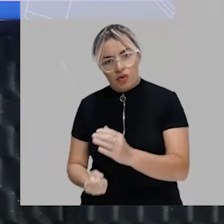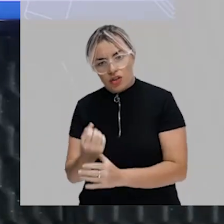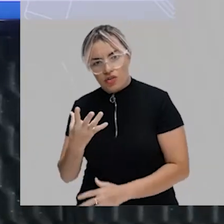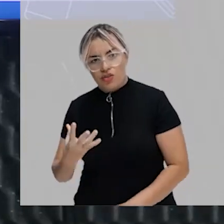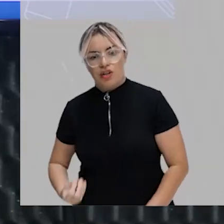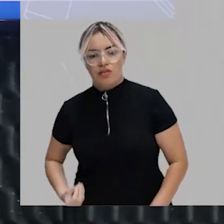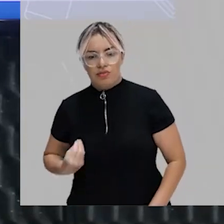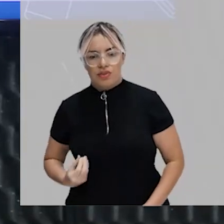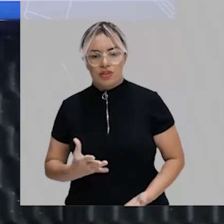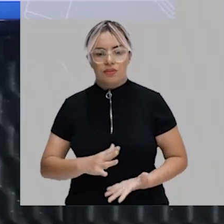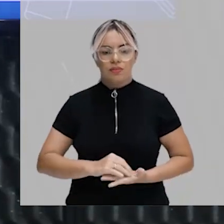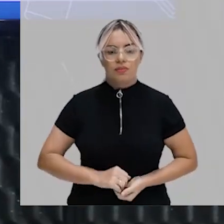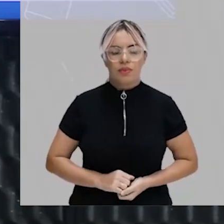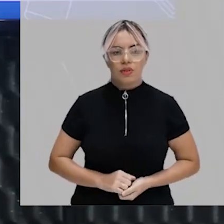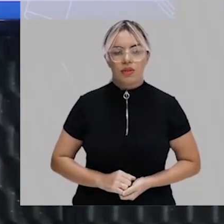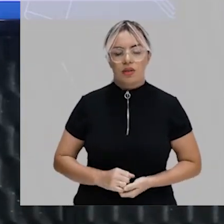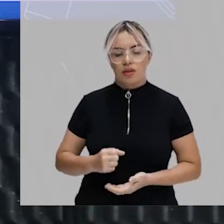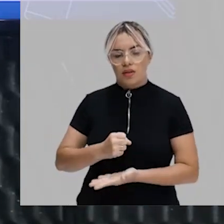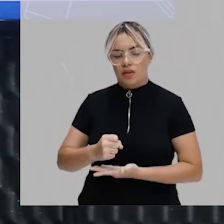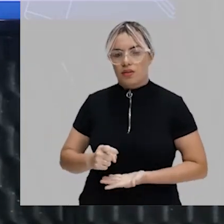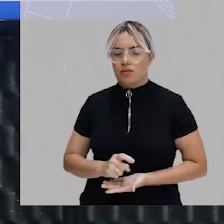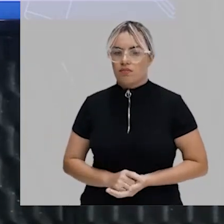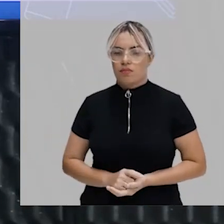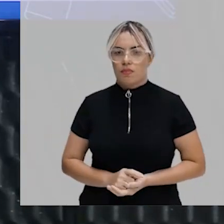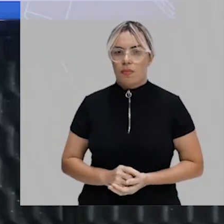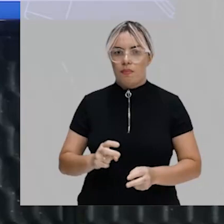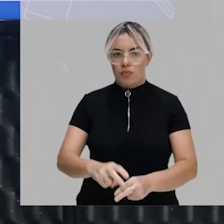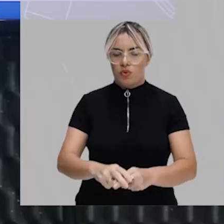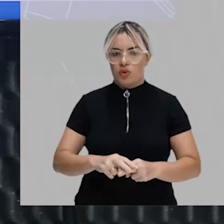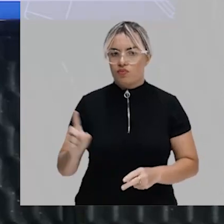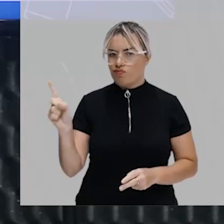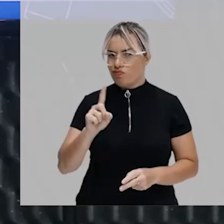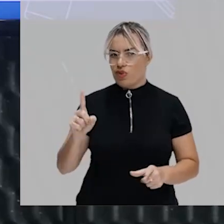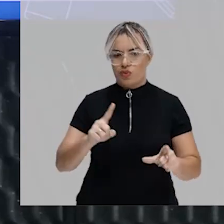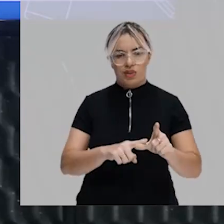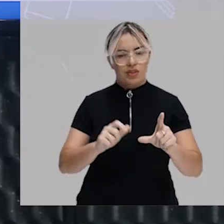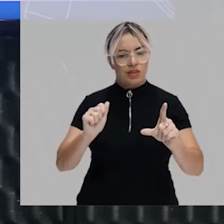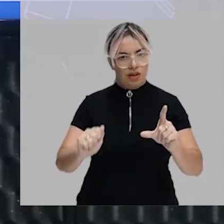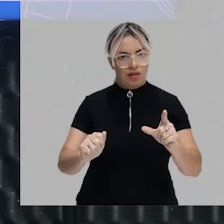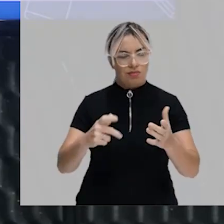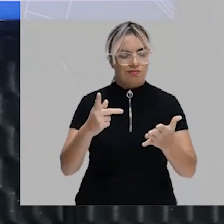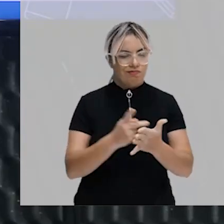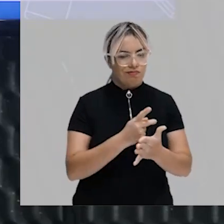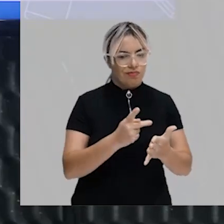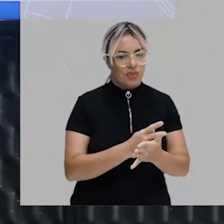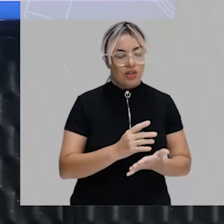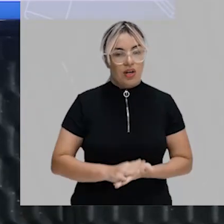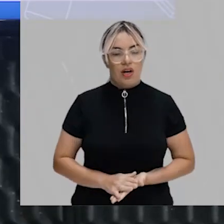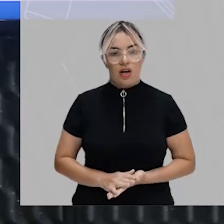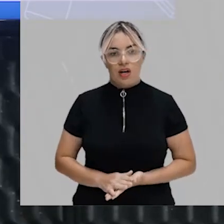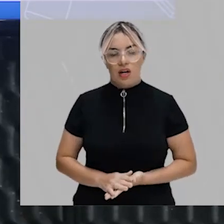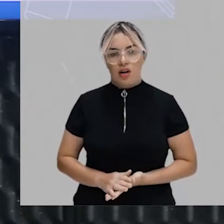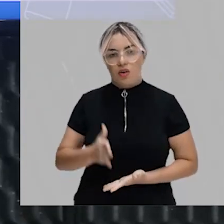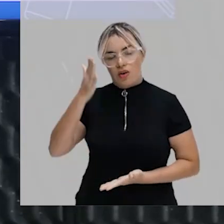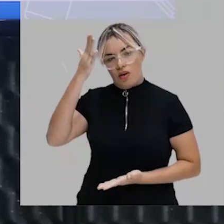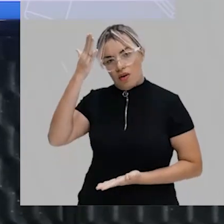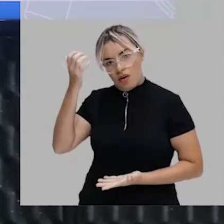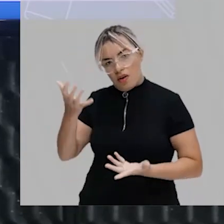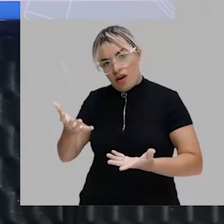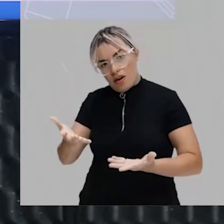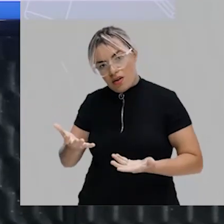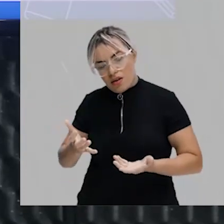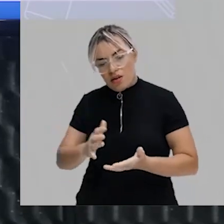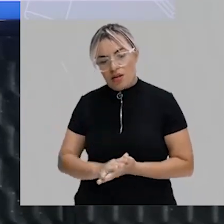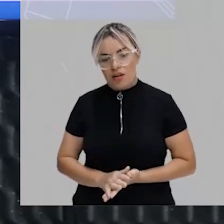isso. Então, não é a letra A, tá? A gente quer saber quem é que defende a abiogênese. Quem é